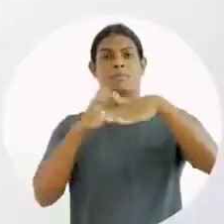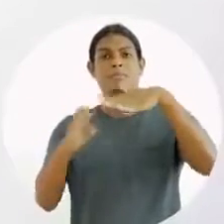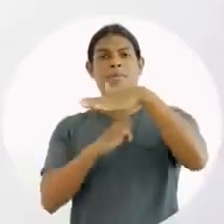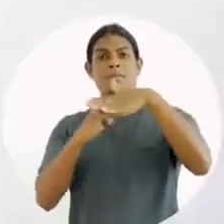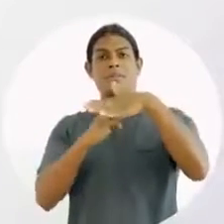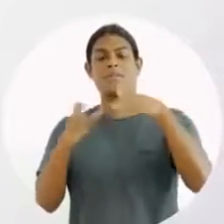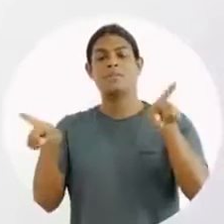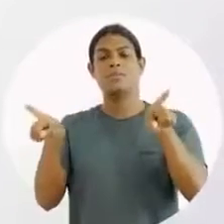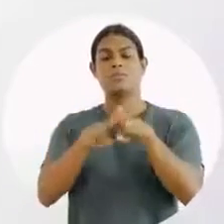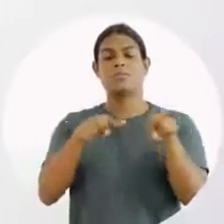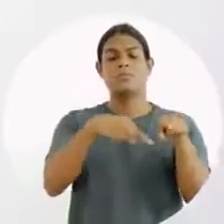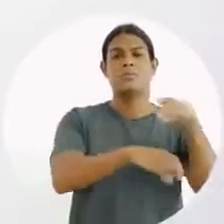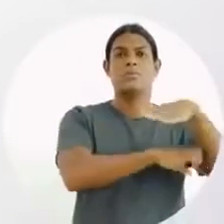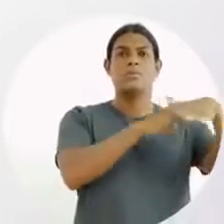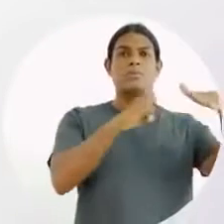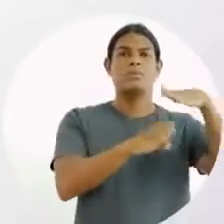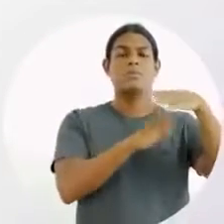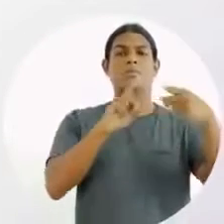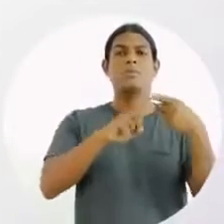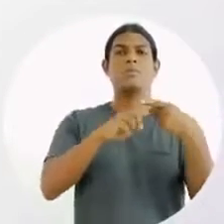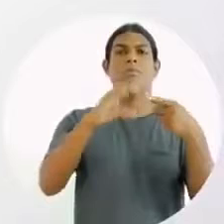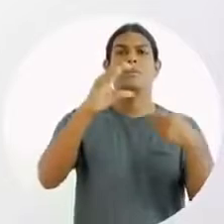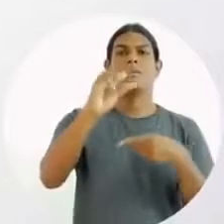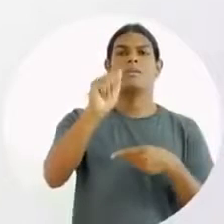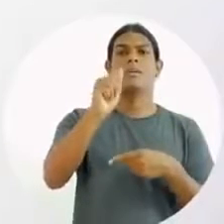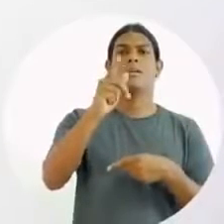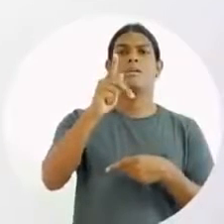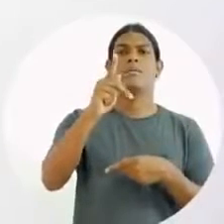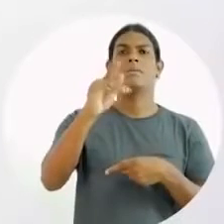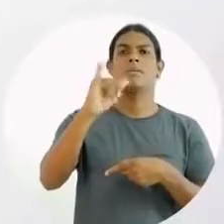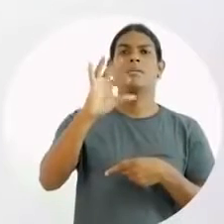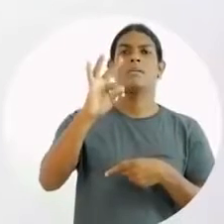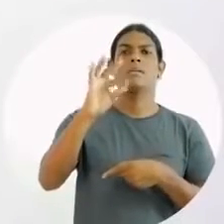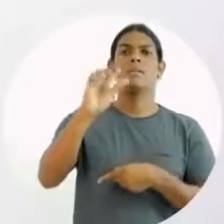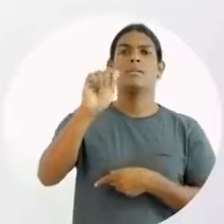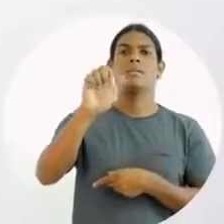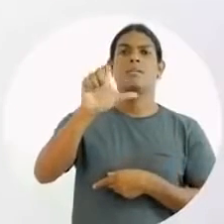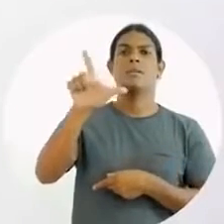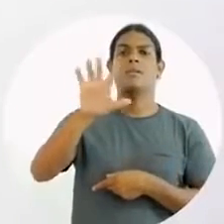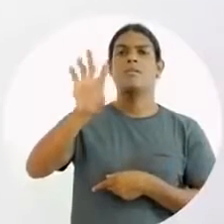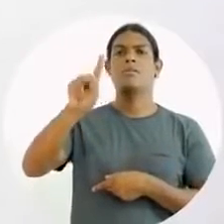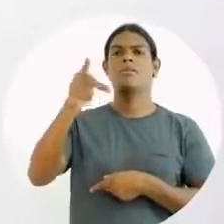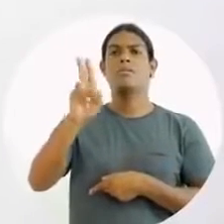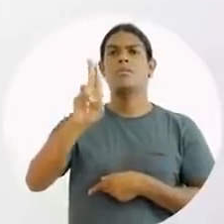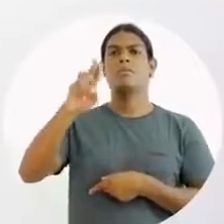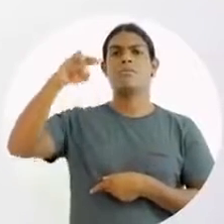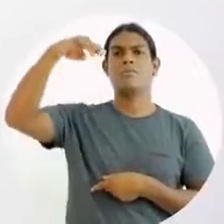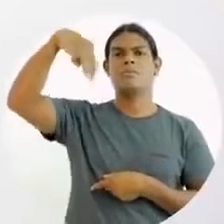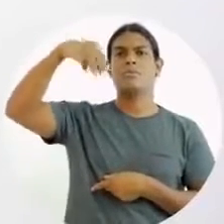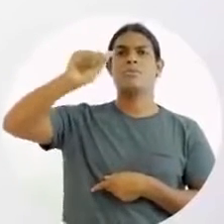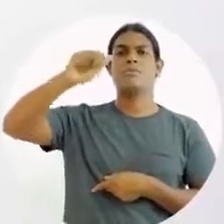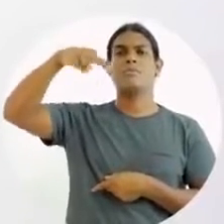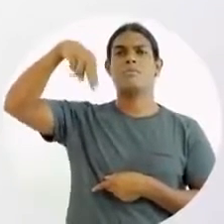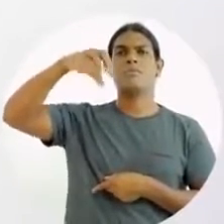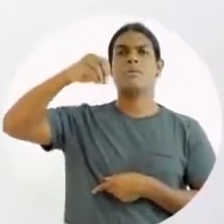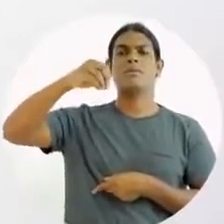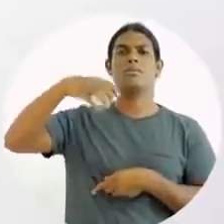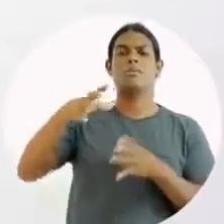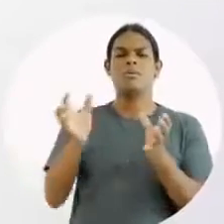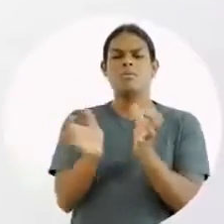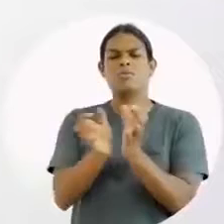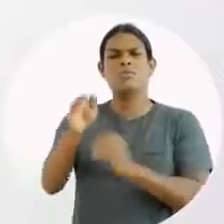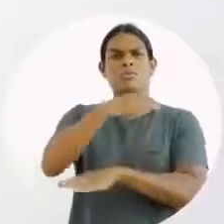o meu capital humano. Então, se perguntar, Daniela, o que é capital intelectual? é a junção de tudo que eu tenho na